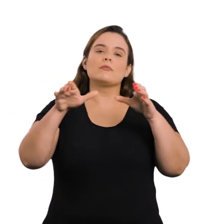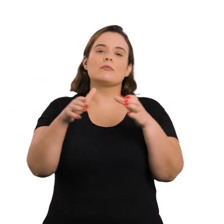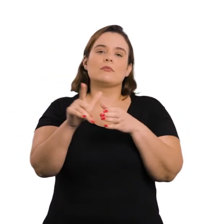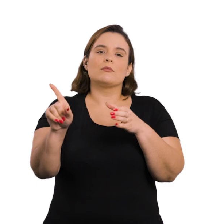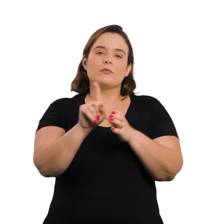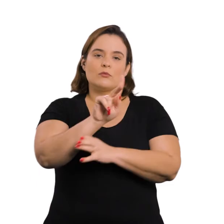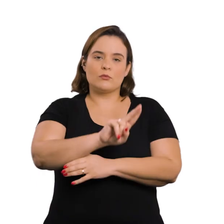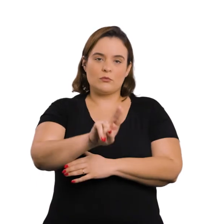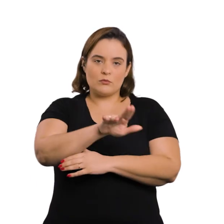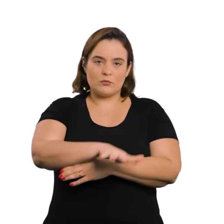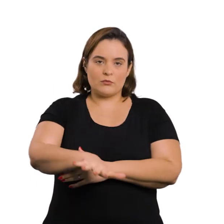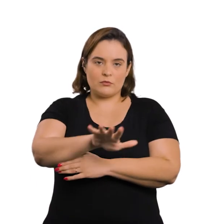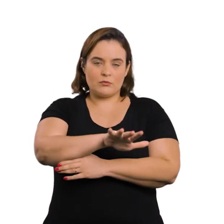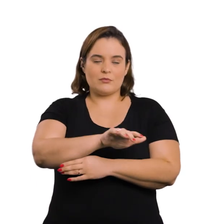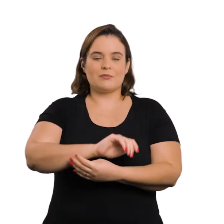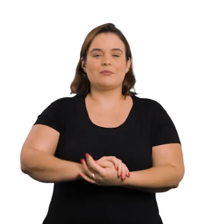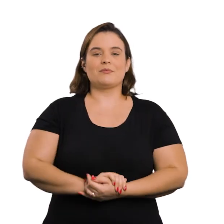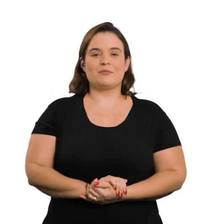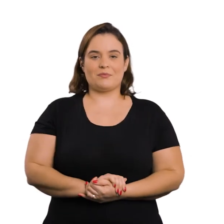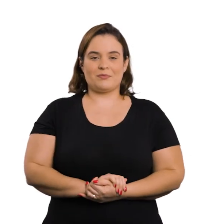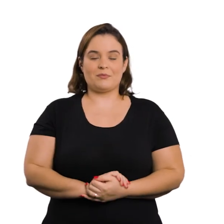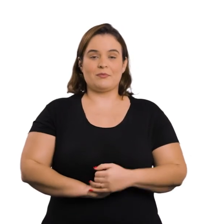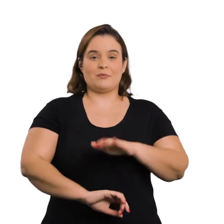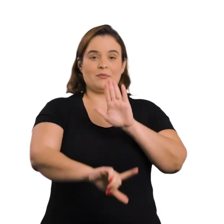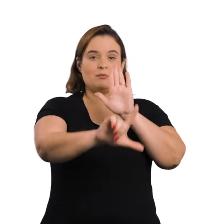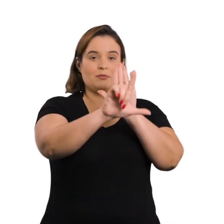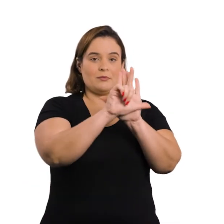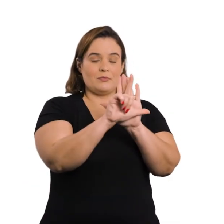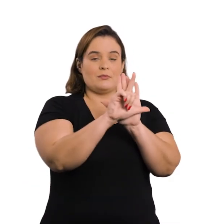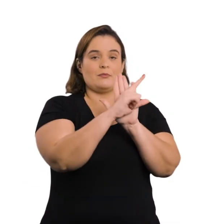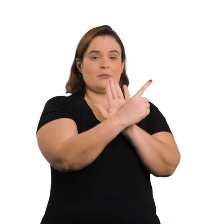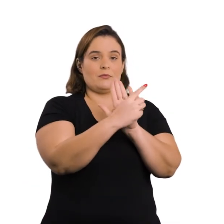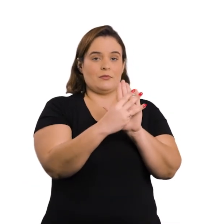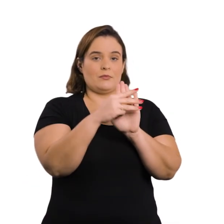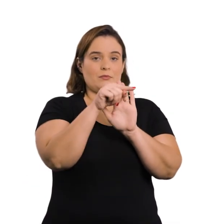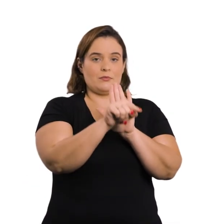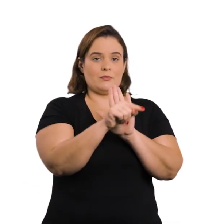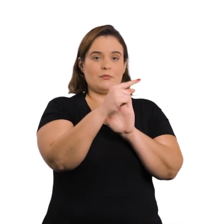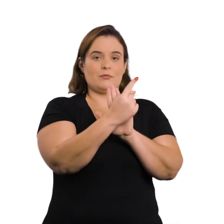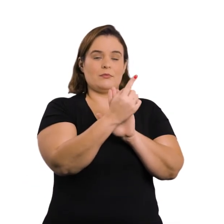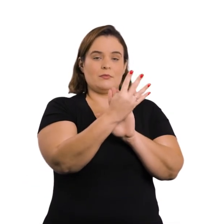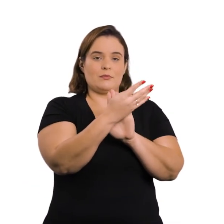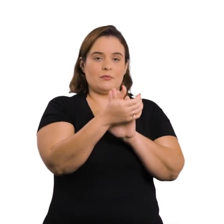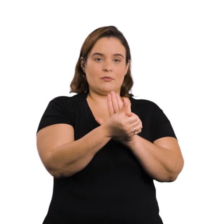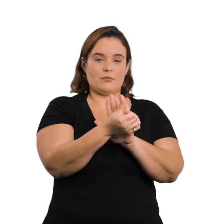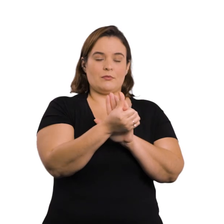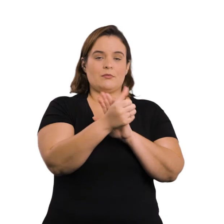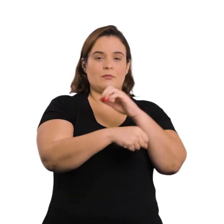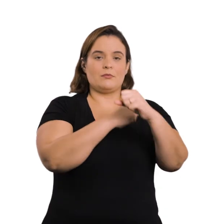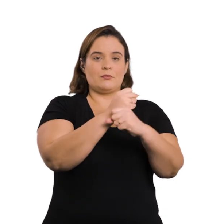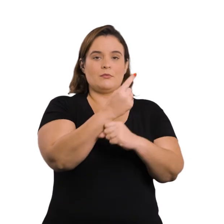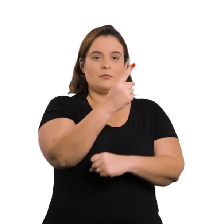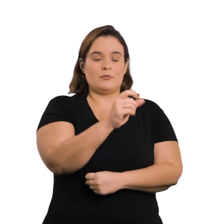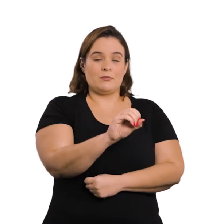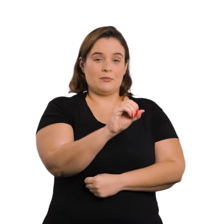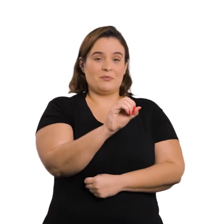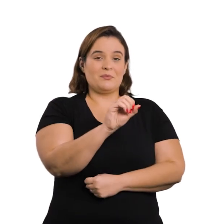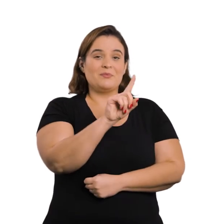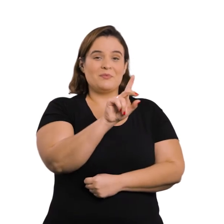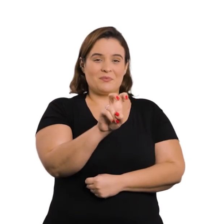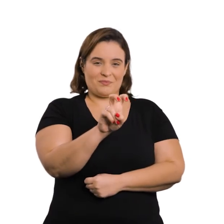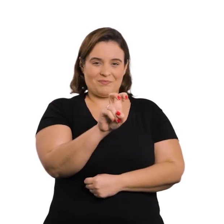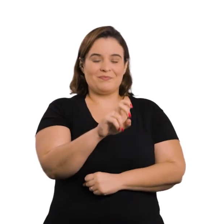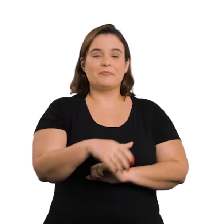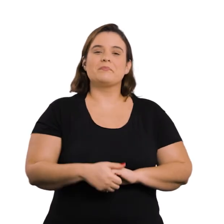Comissão de Edificações e Uso do Solo, CEUSO. Lei Federal número 13.146 de